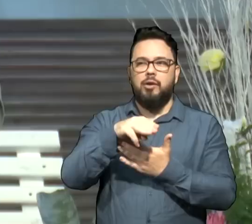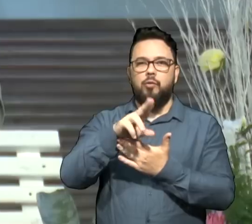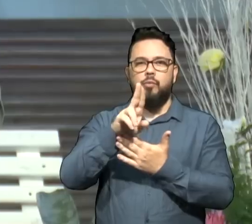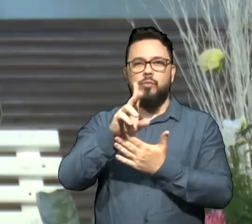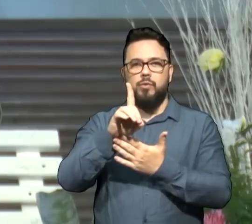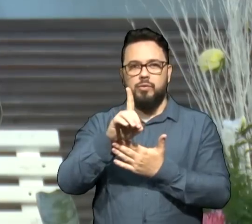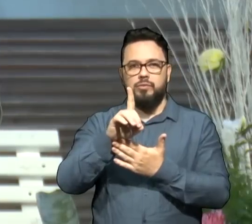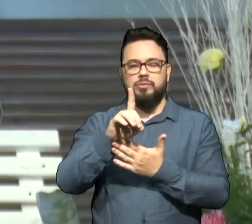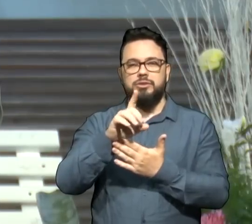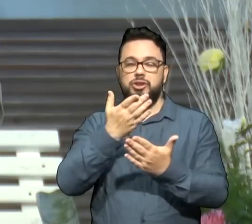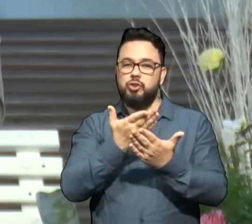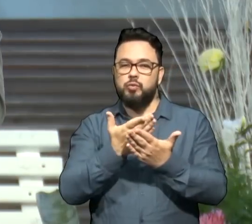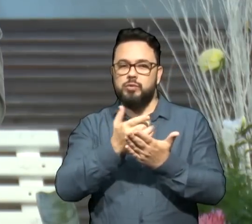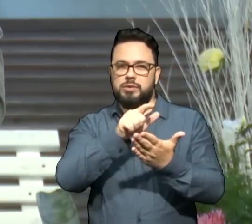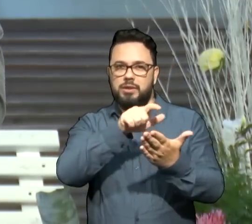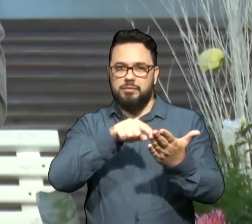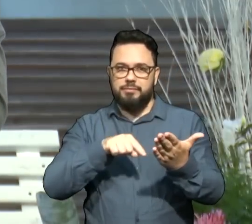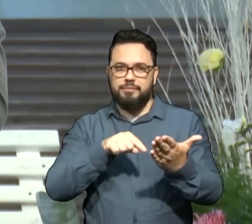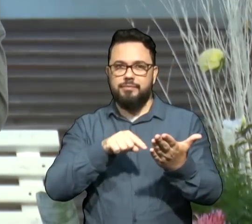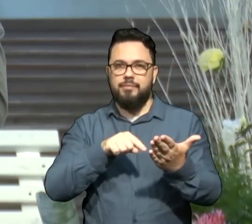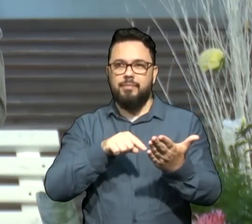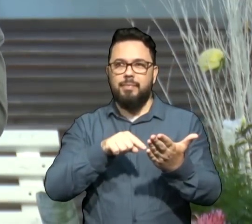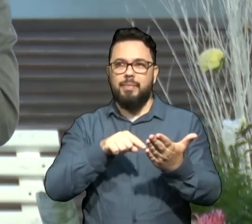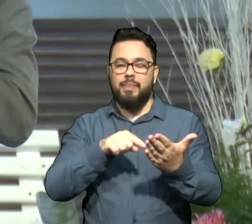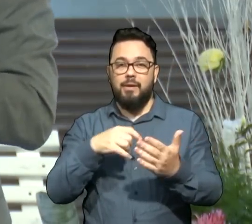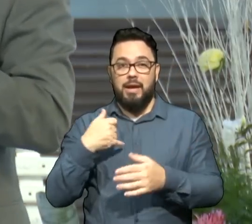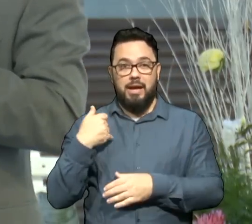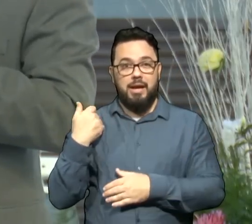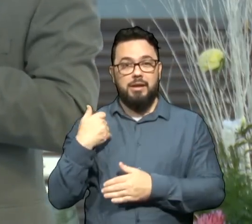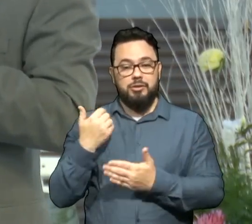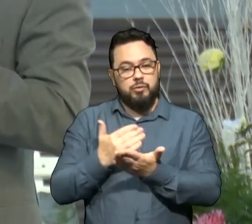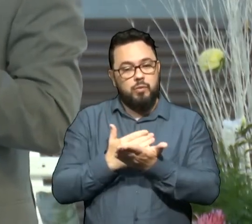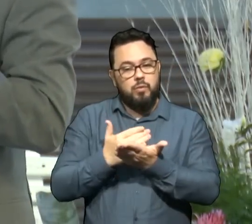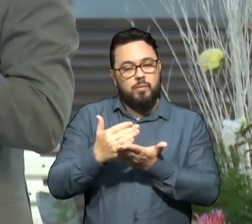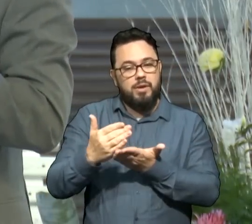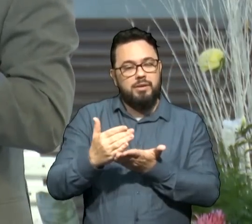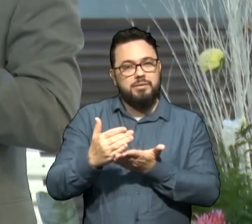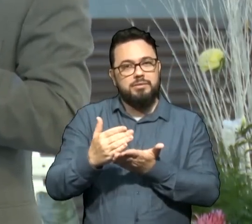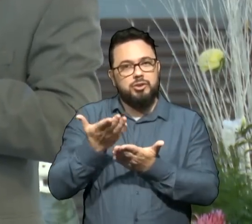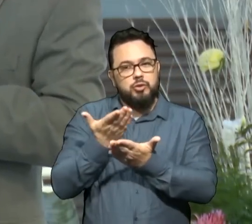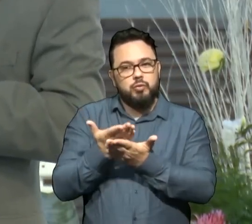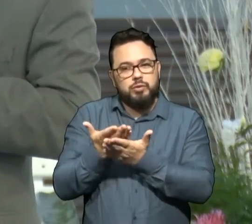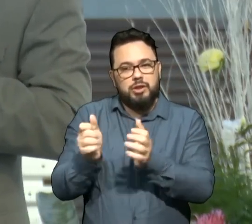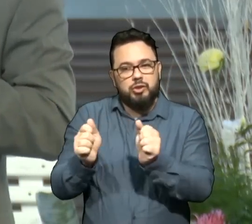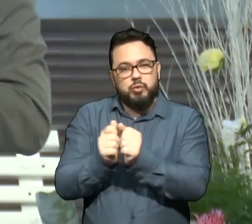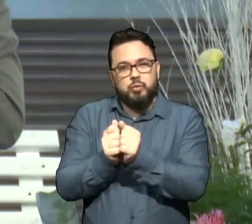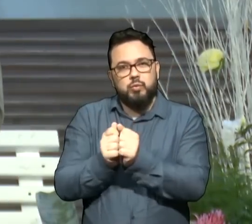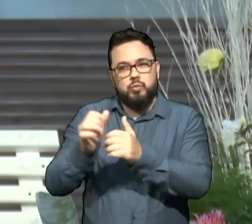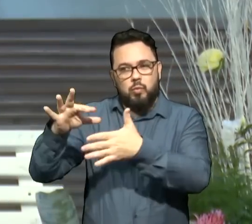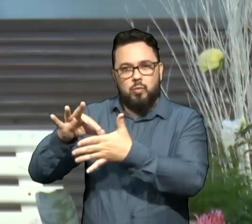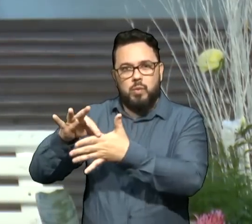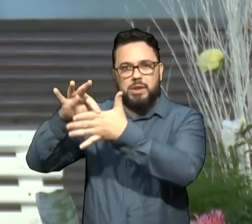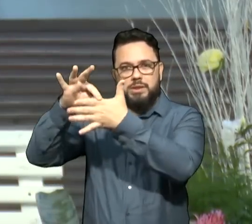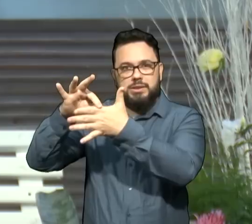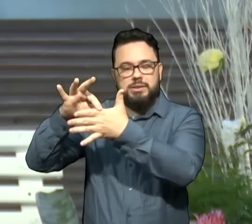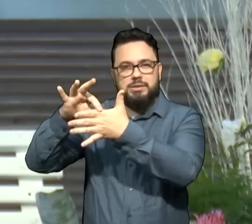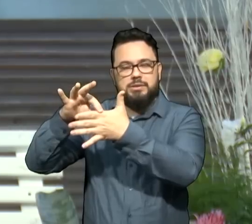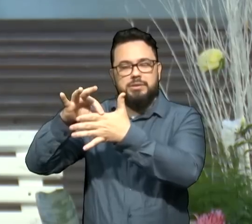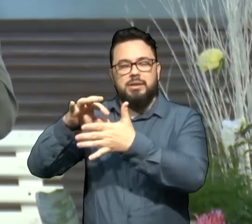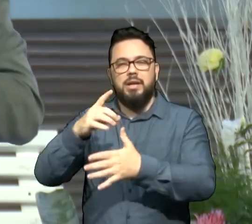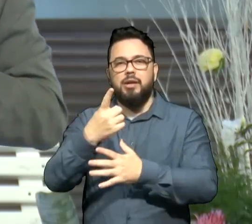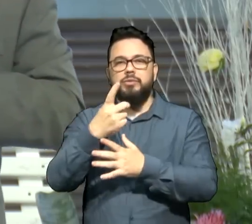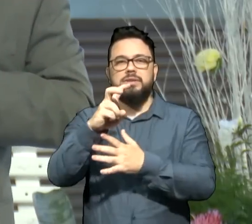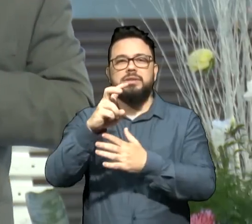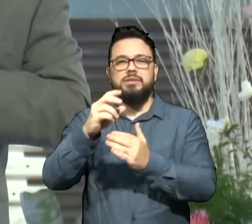gente deduz que na época de Cristo a idade pro menino começar a estudar aos pés de um Rabino era a partir dos 15 anos então